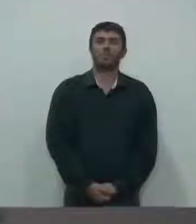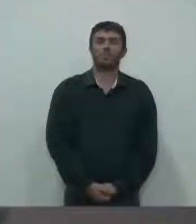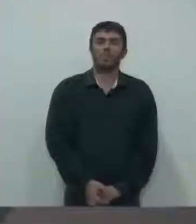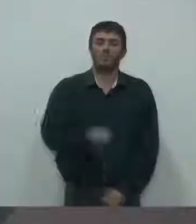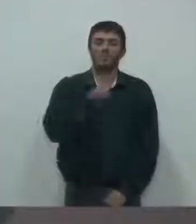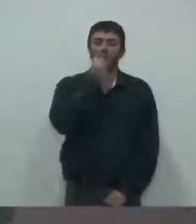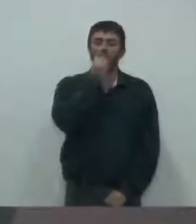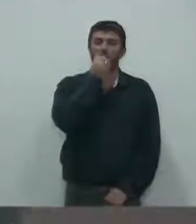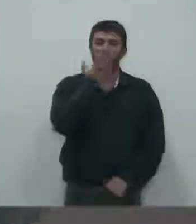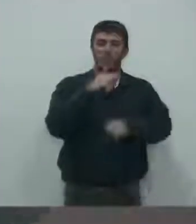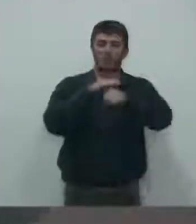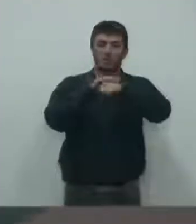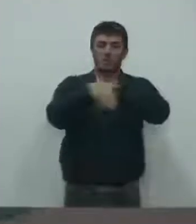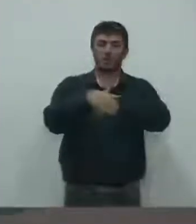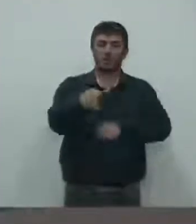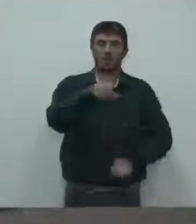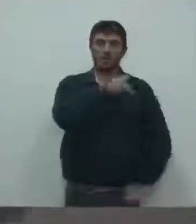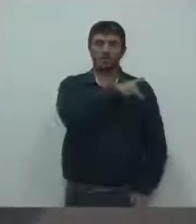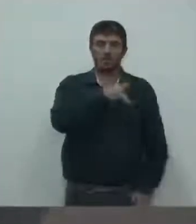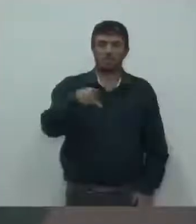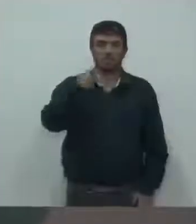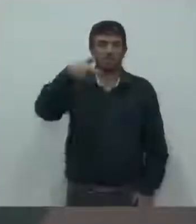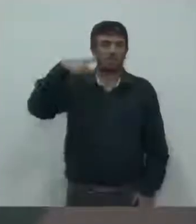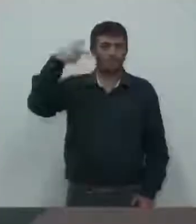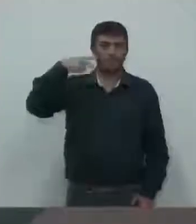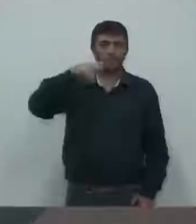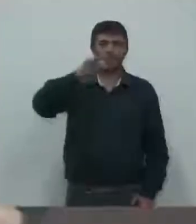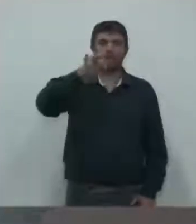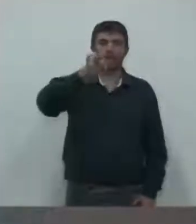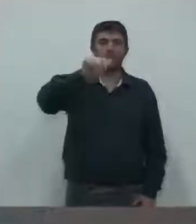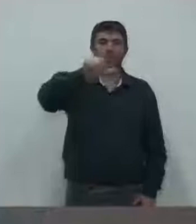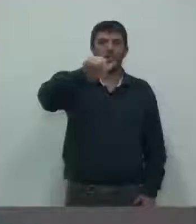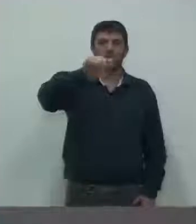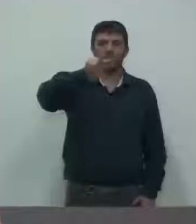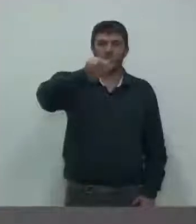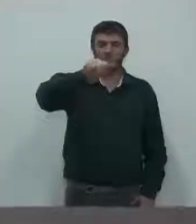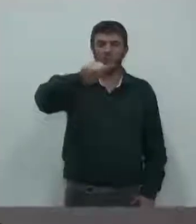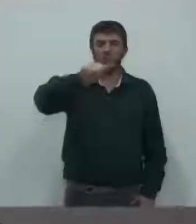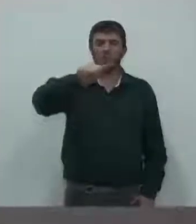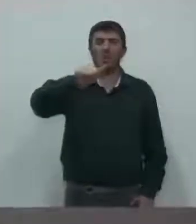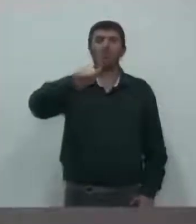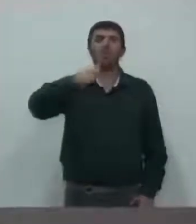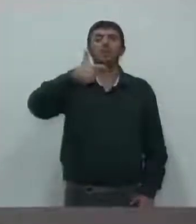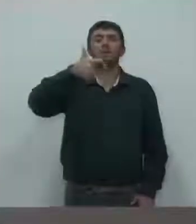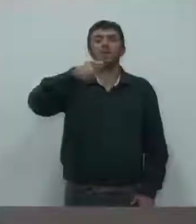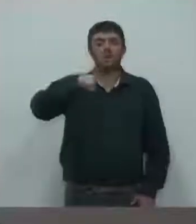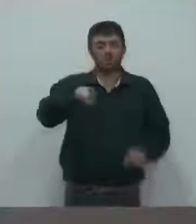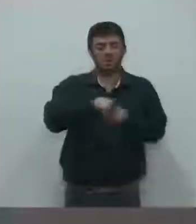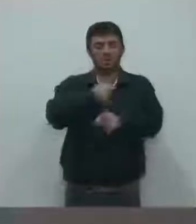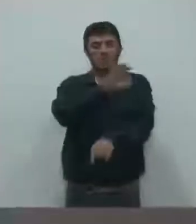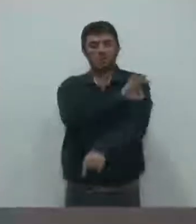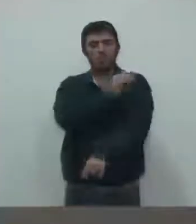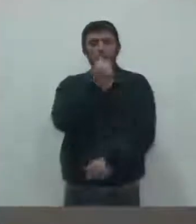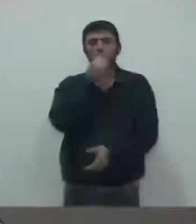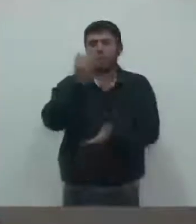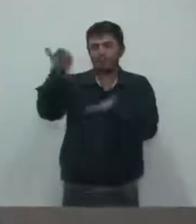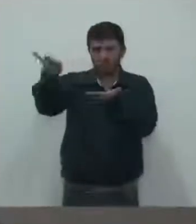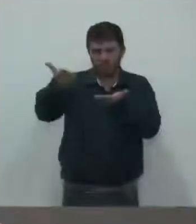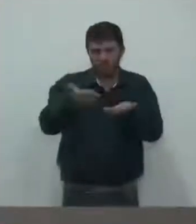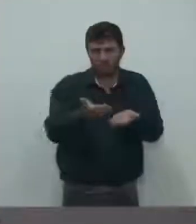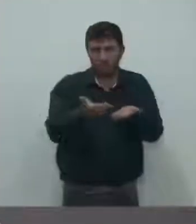Boa noite, senhor presidente, vereadora Flávia, nobres pares, senhor prefeito, seja bem-vindo, público presente.